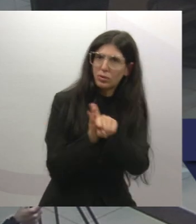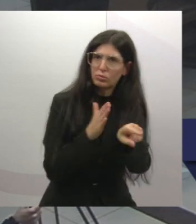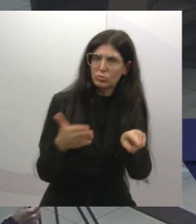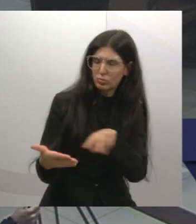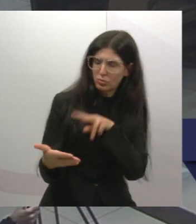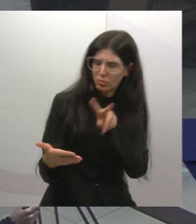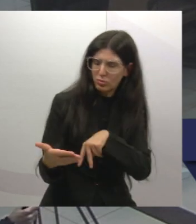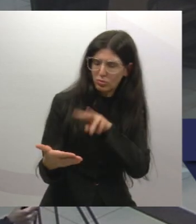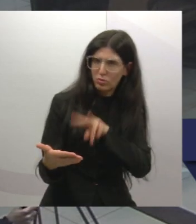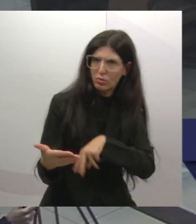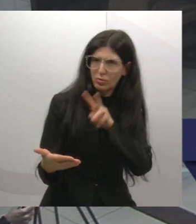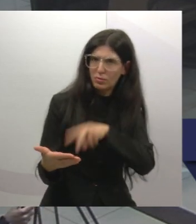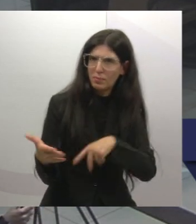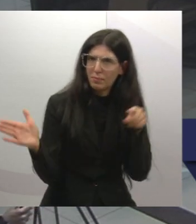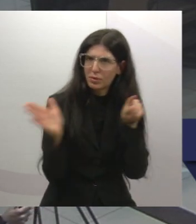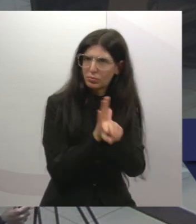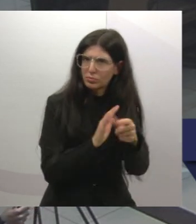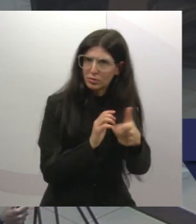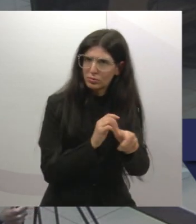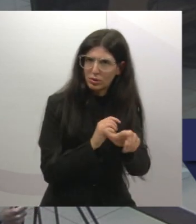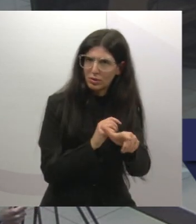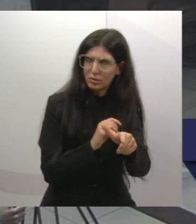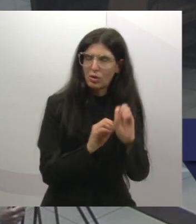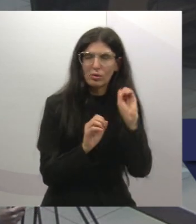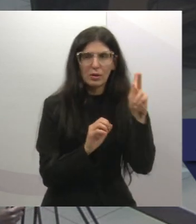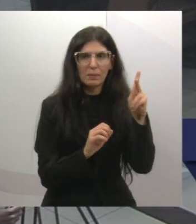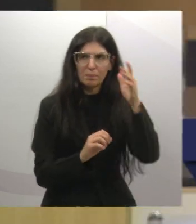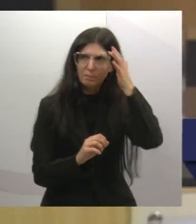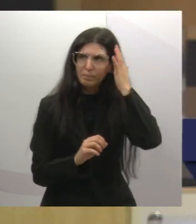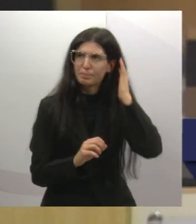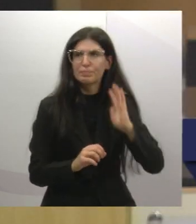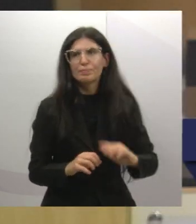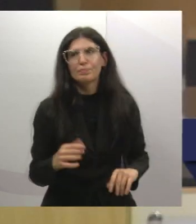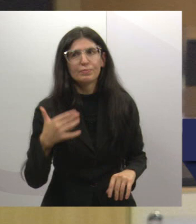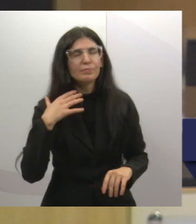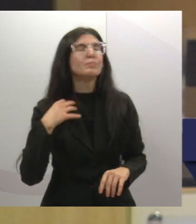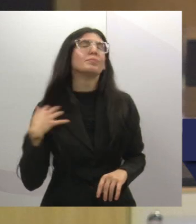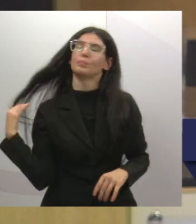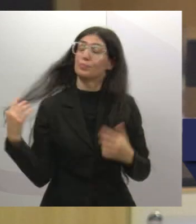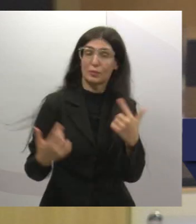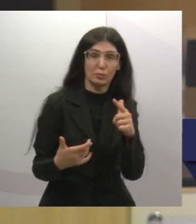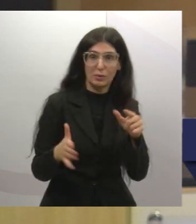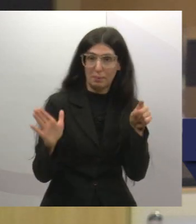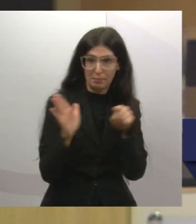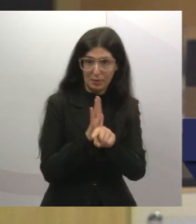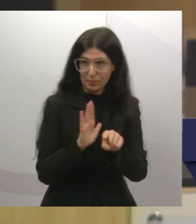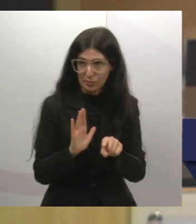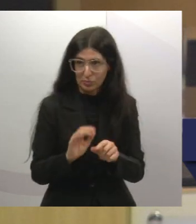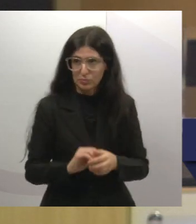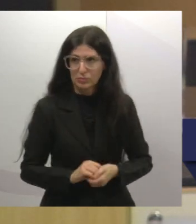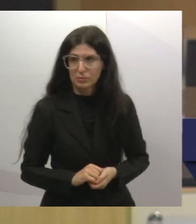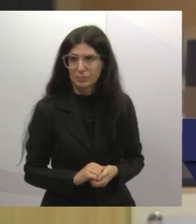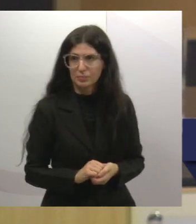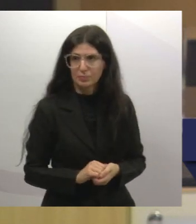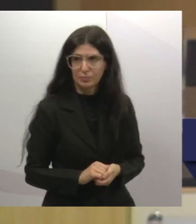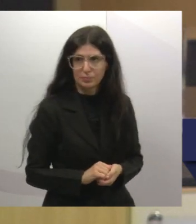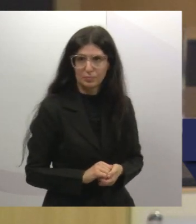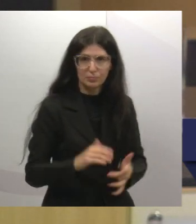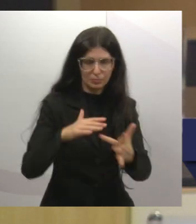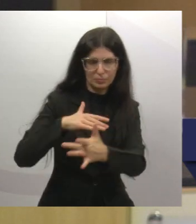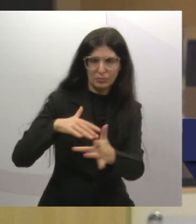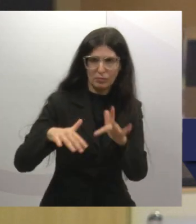Não. Alguma pergunta? Aqui não. Não? Então, devido à questão de não termos mais perguntas, nem pelas